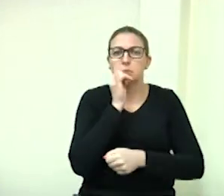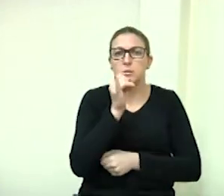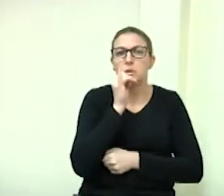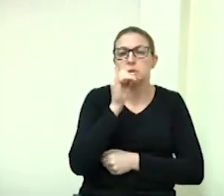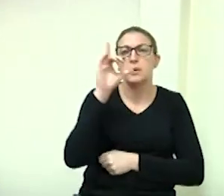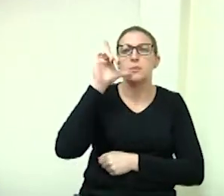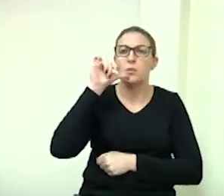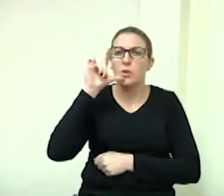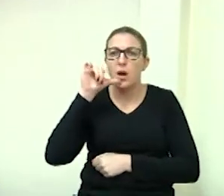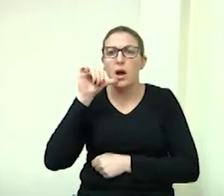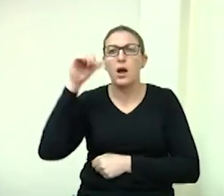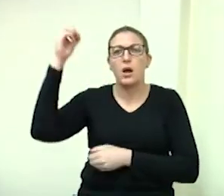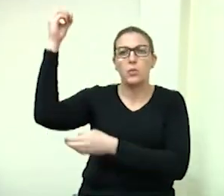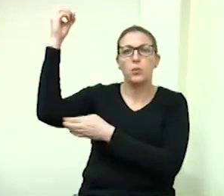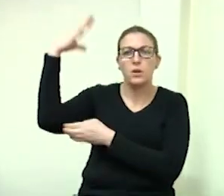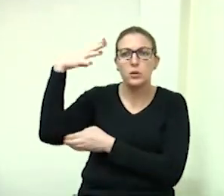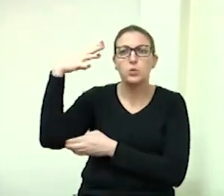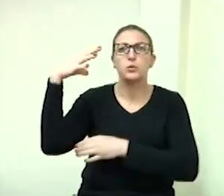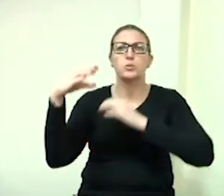comunicação